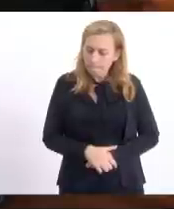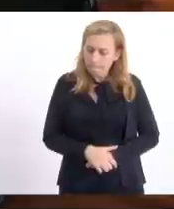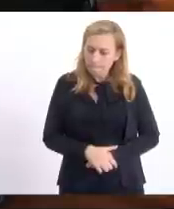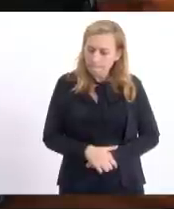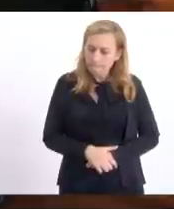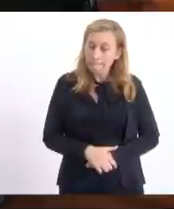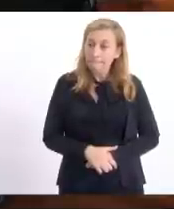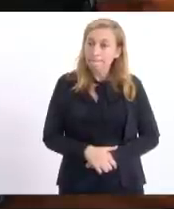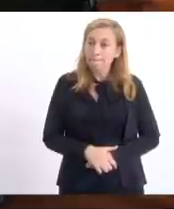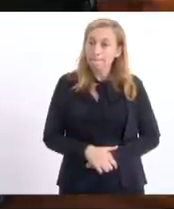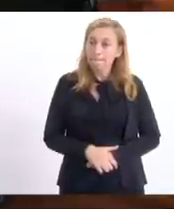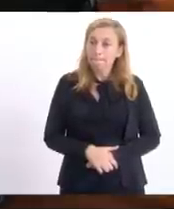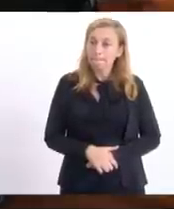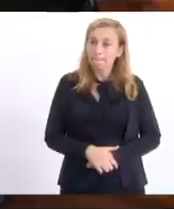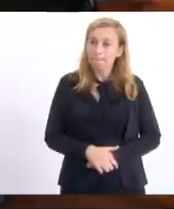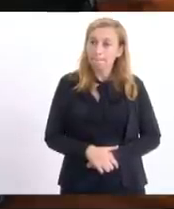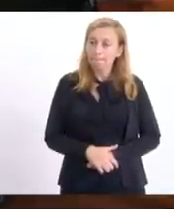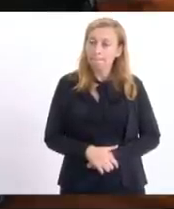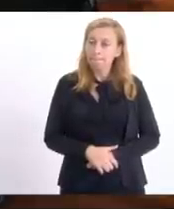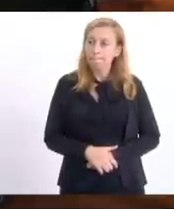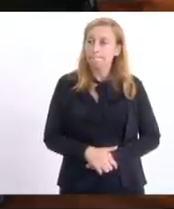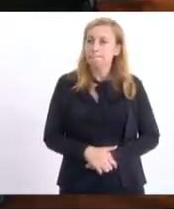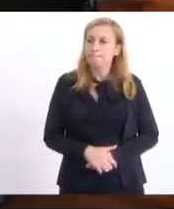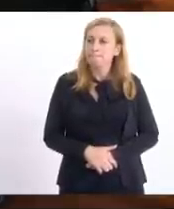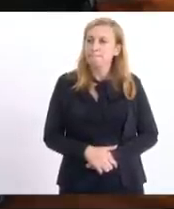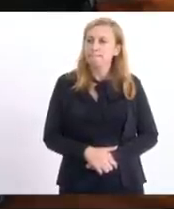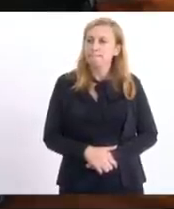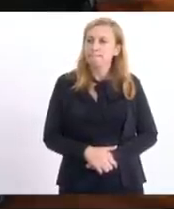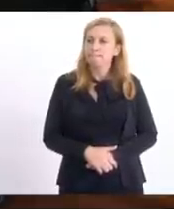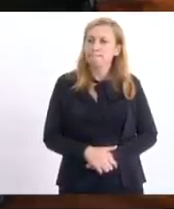imitar a Vossa Excelência.